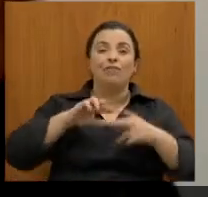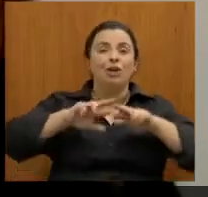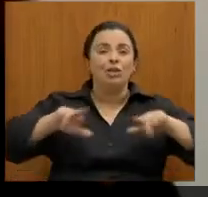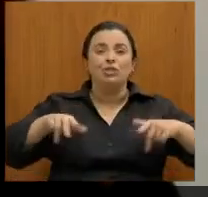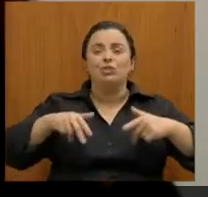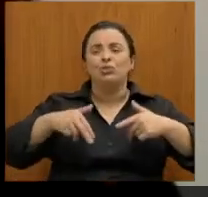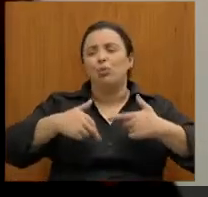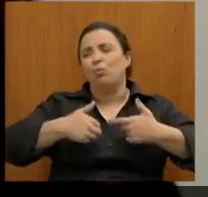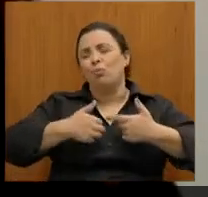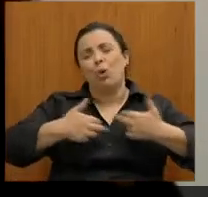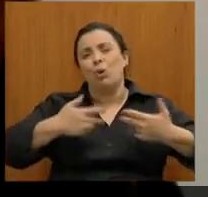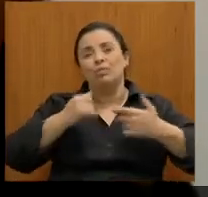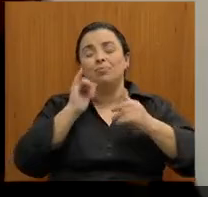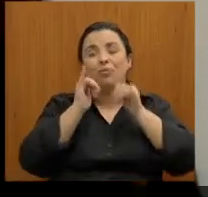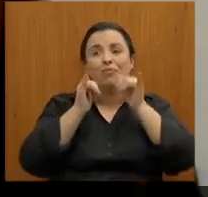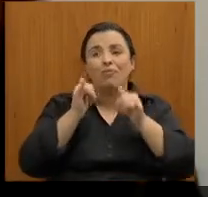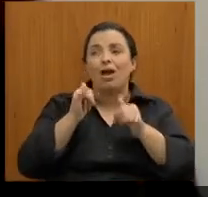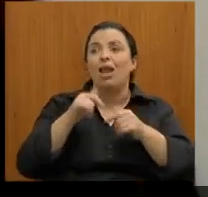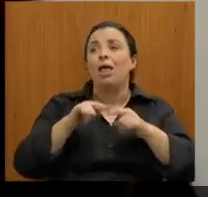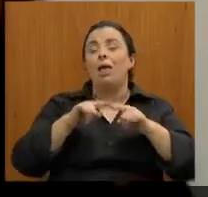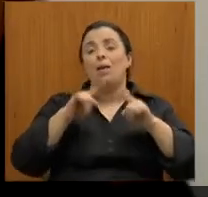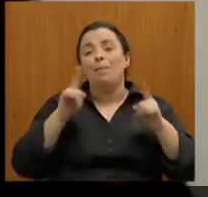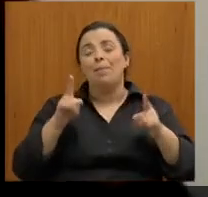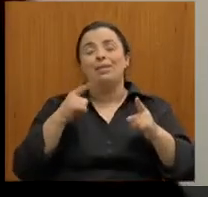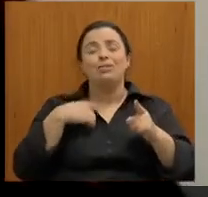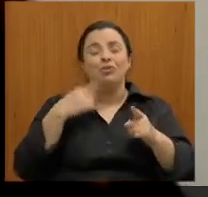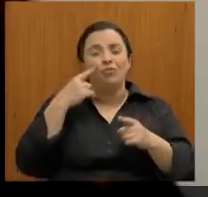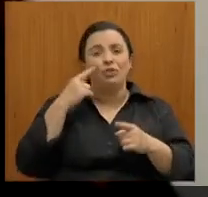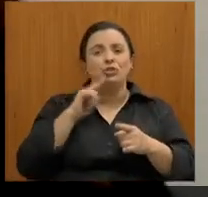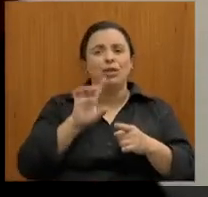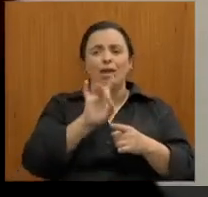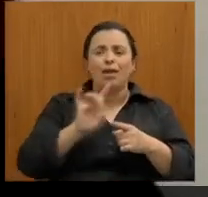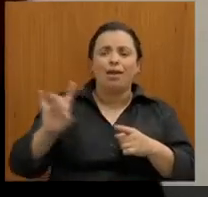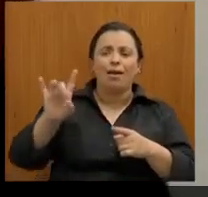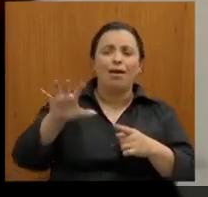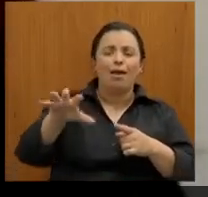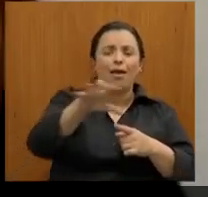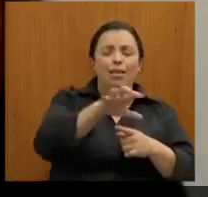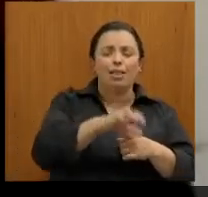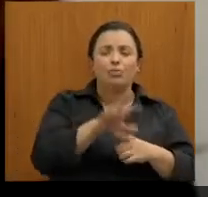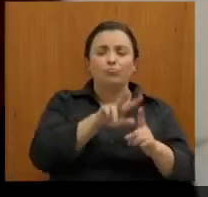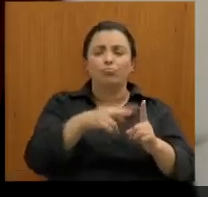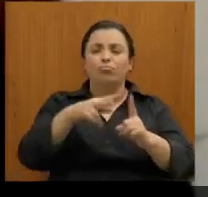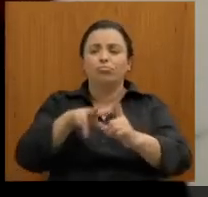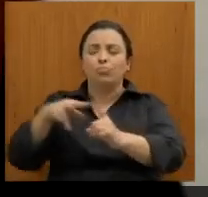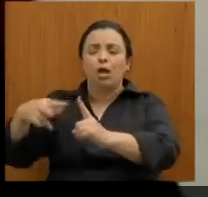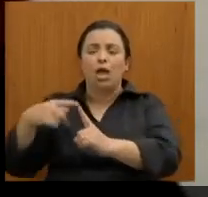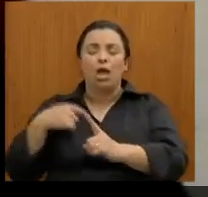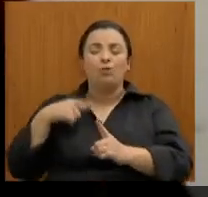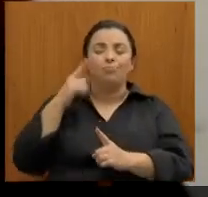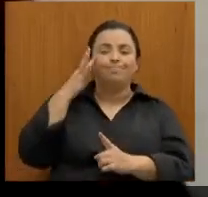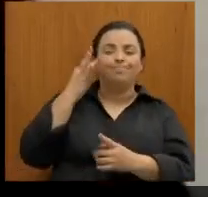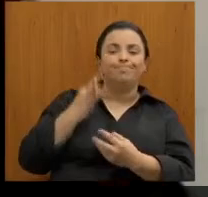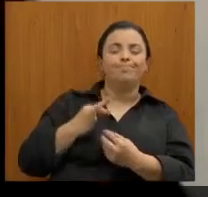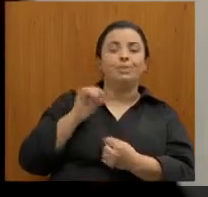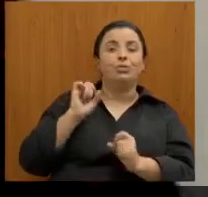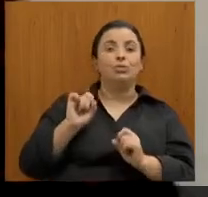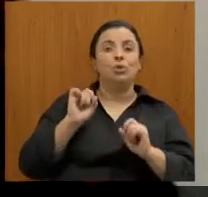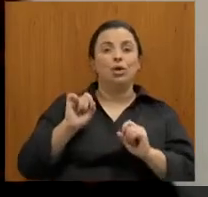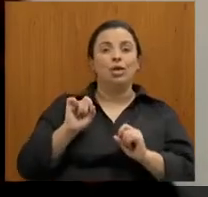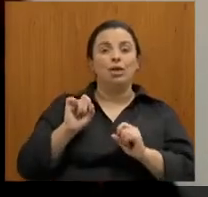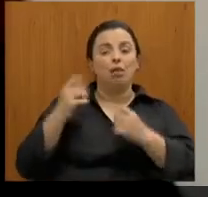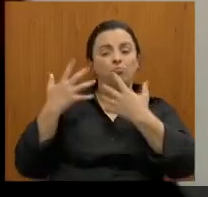cada um dessas do Olhar dessas regiões o quanto nós temos que avançar É